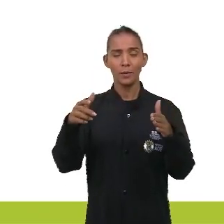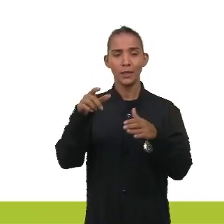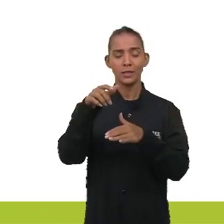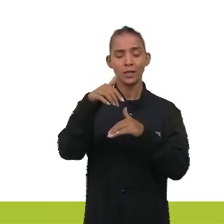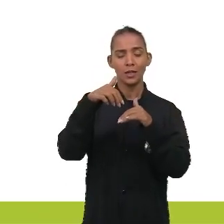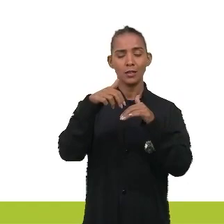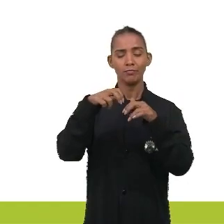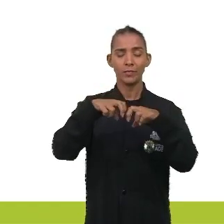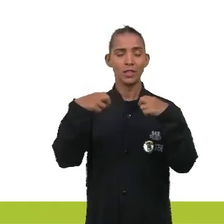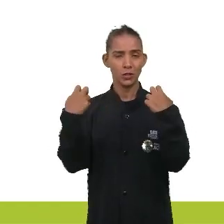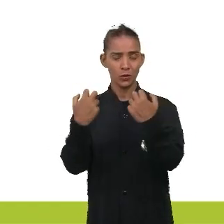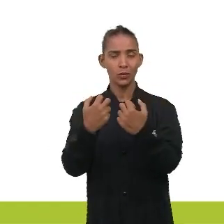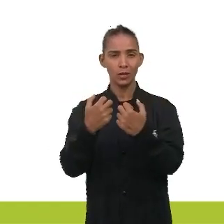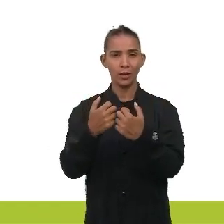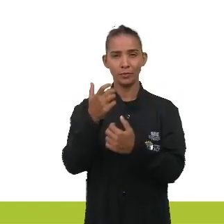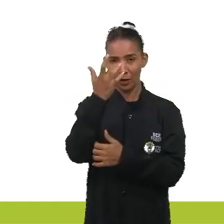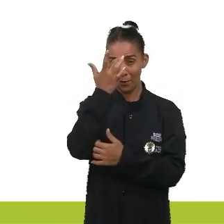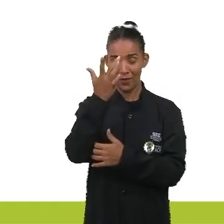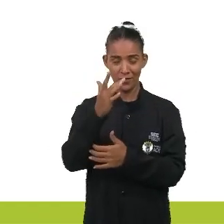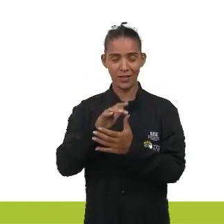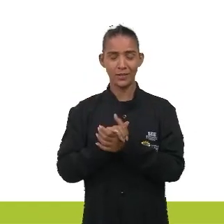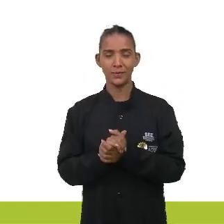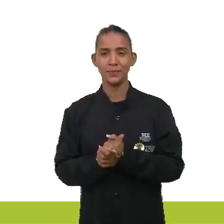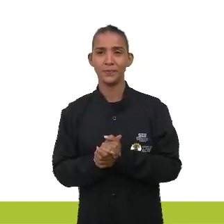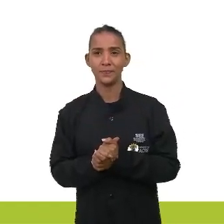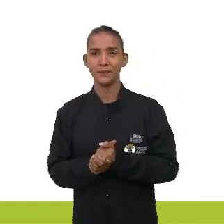problema. Ok.